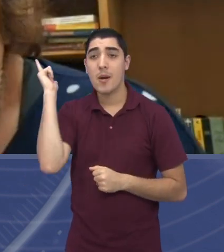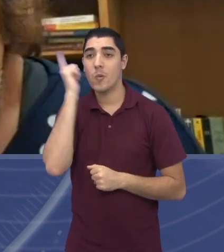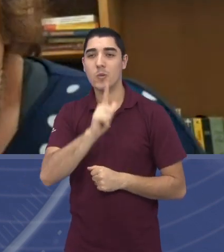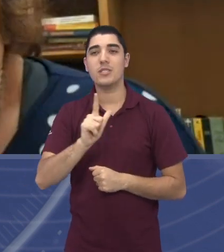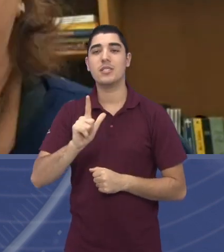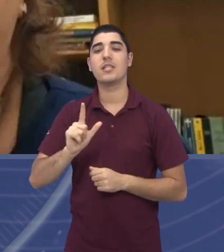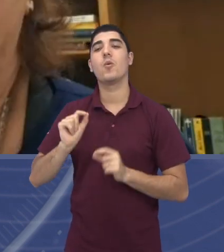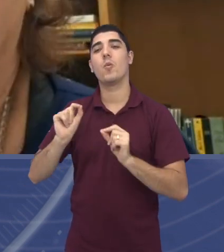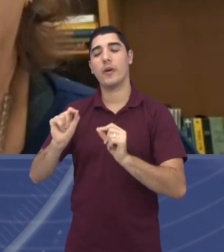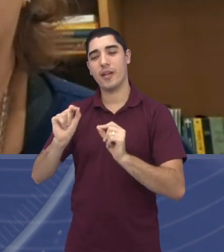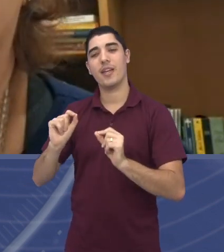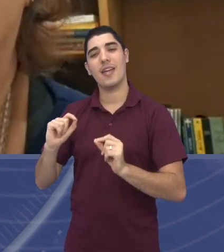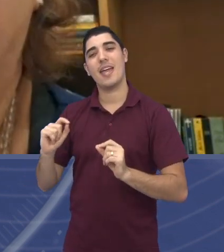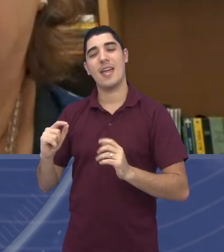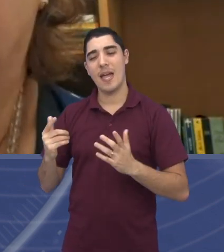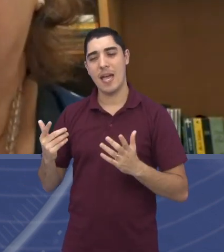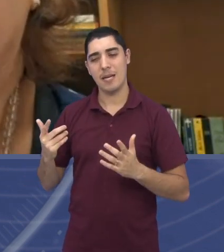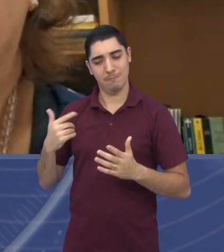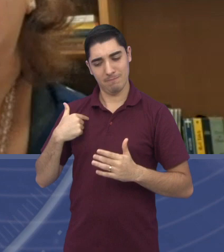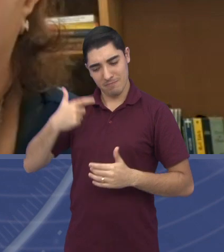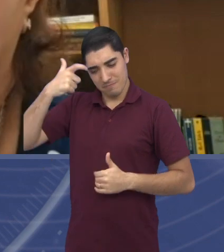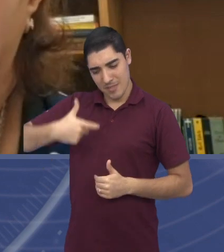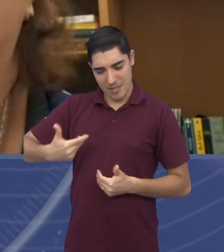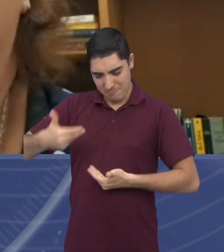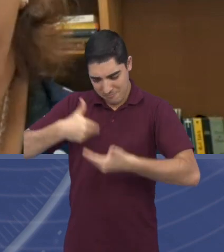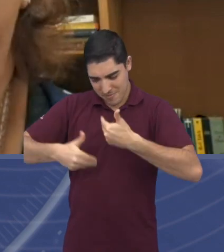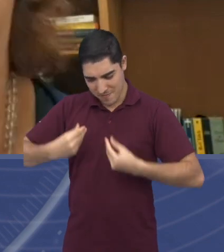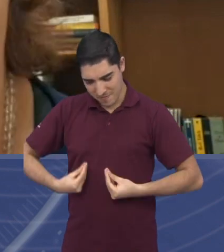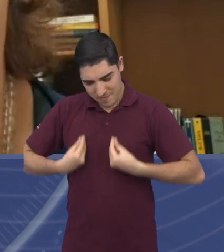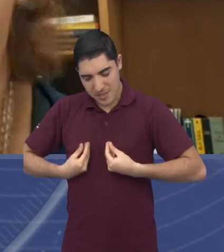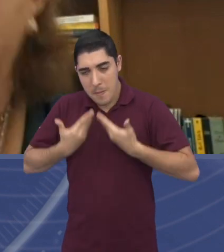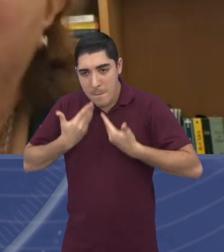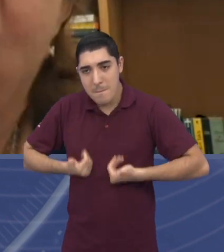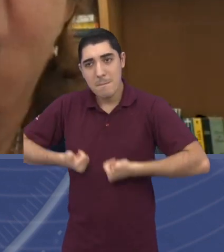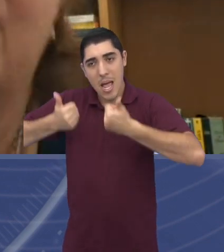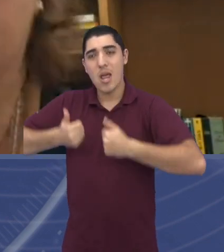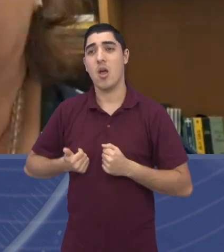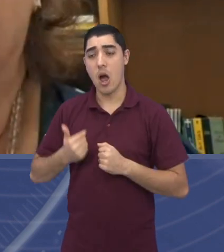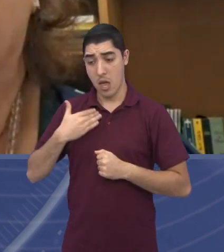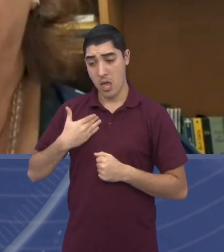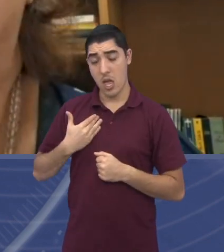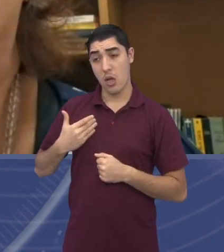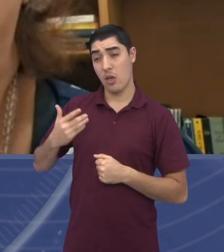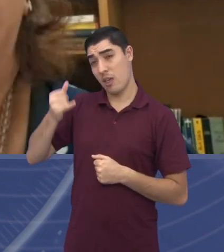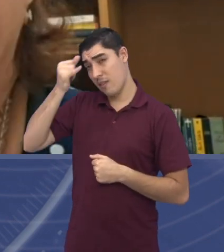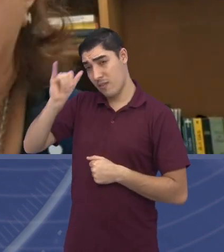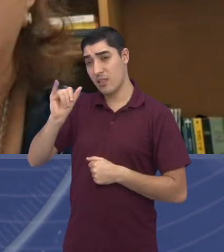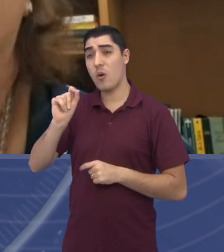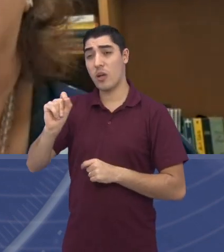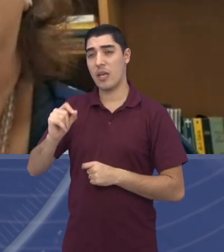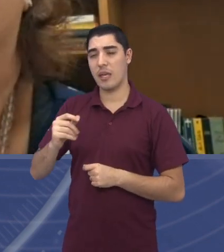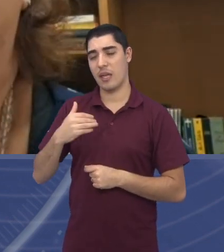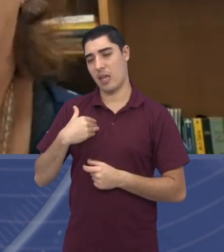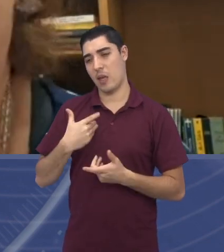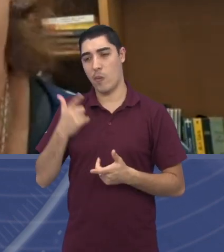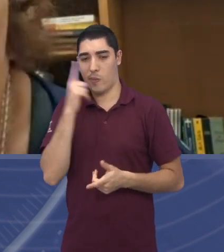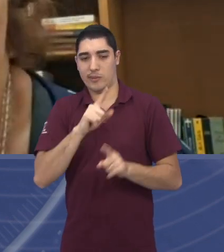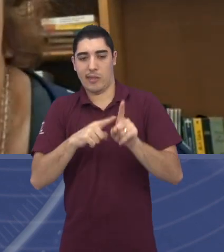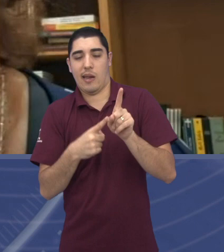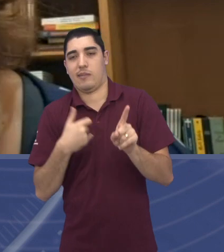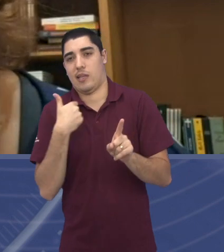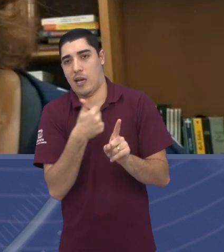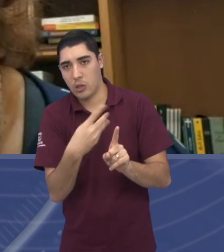porque você há de convir que você ser mãe e pai aos 20, aos 14, é muito mais difícil o